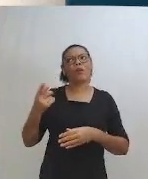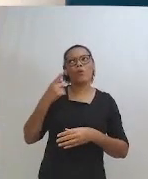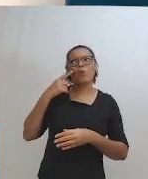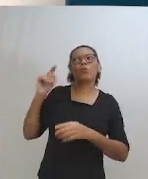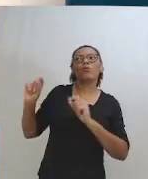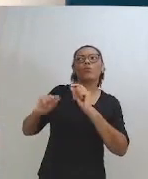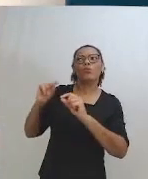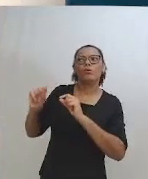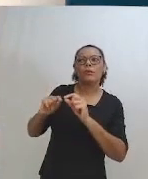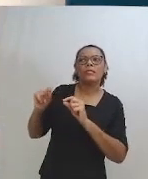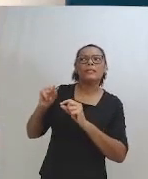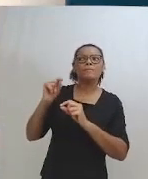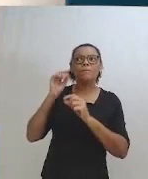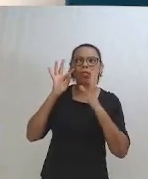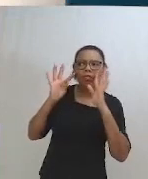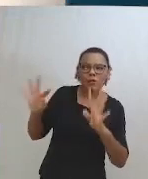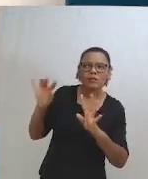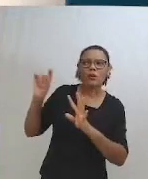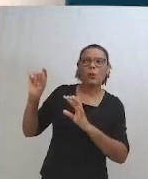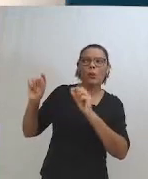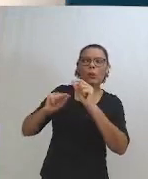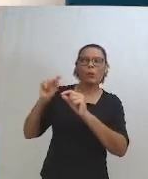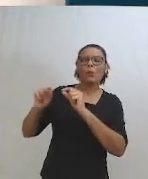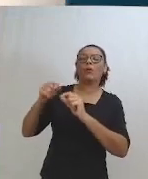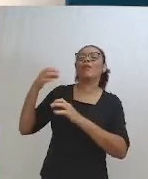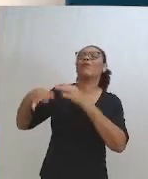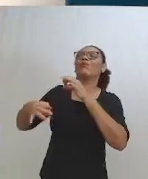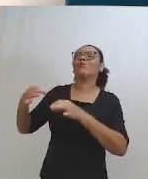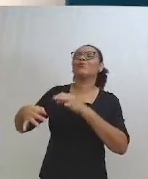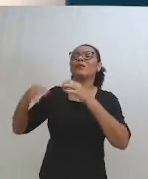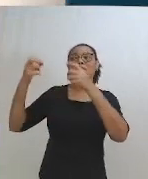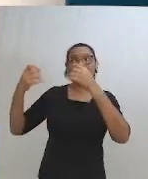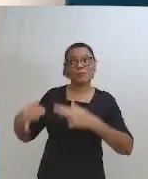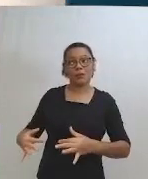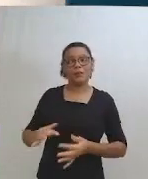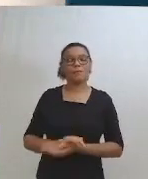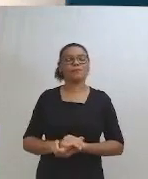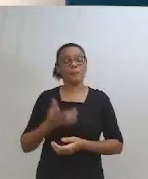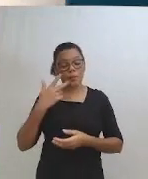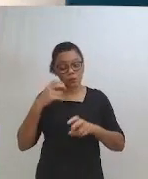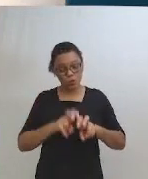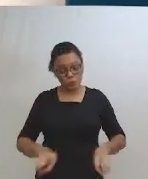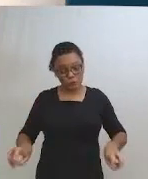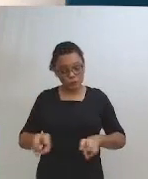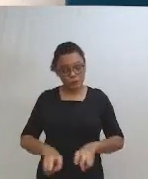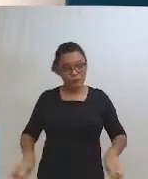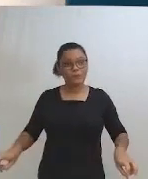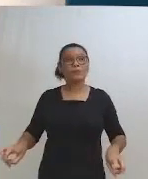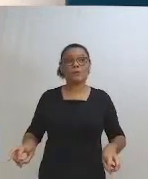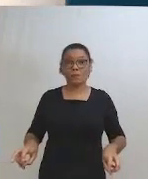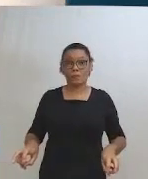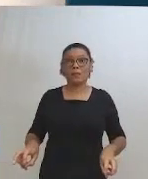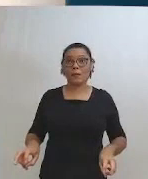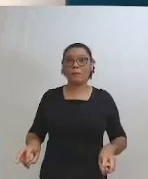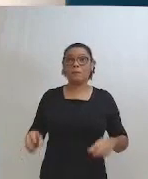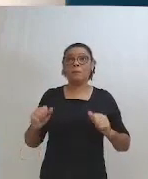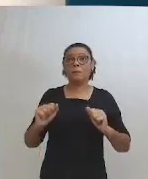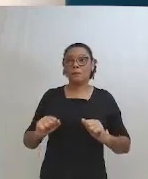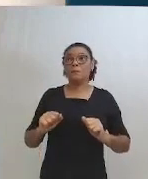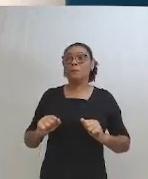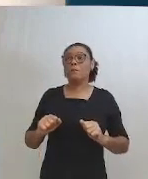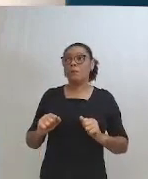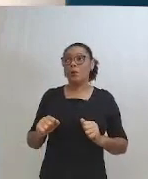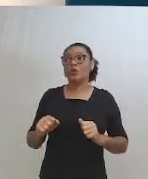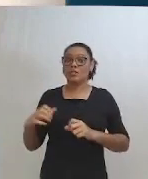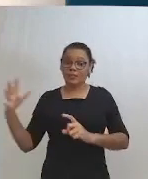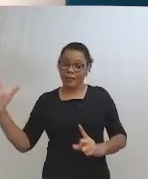suficientes de autoria, é evidente que os jurados poderão se deixar levar, como certamente trará prejuízo para os